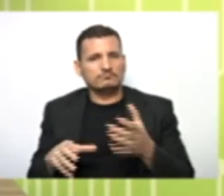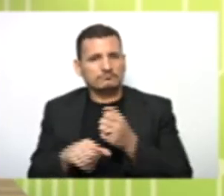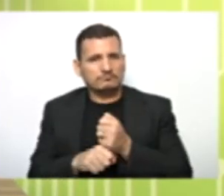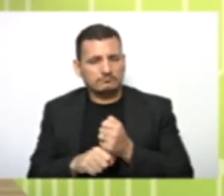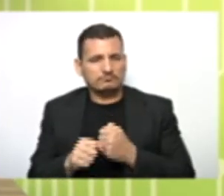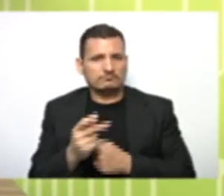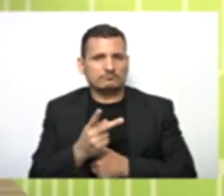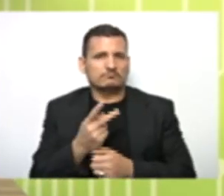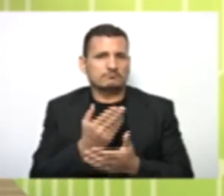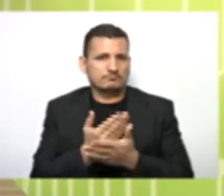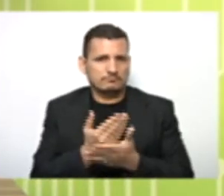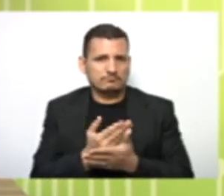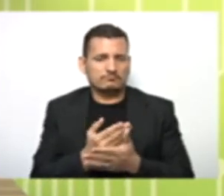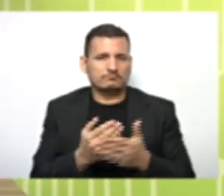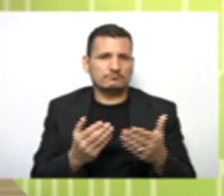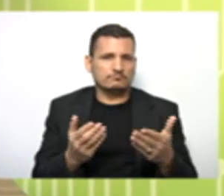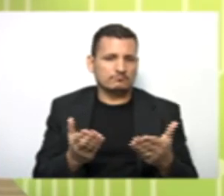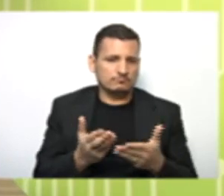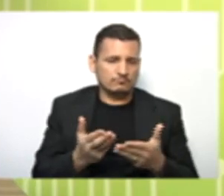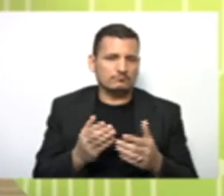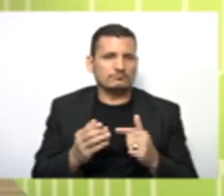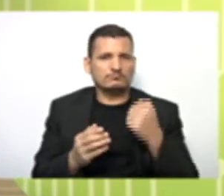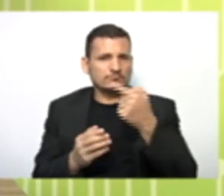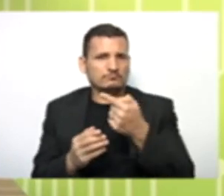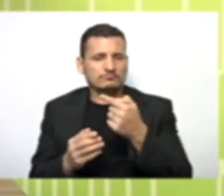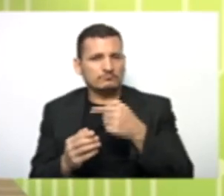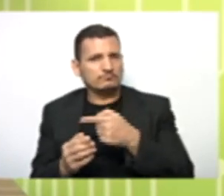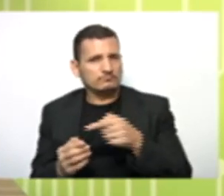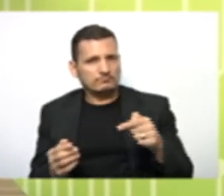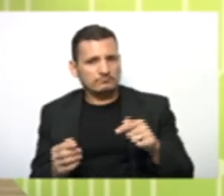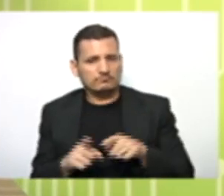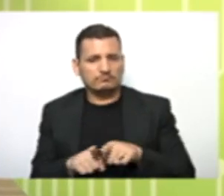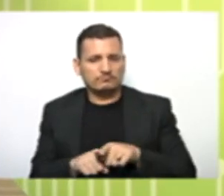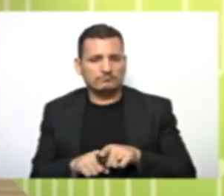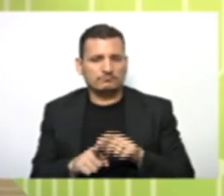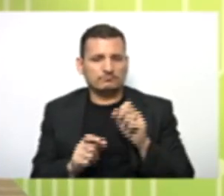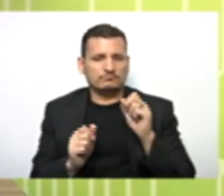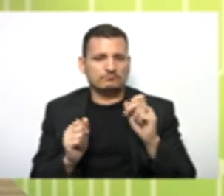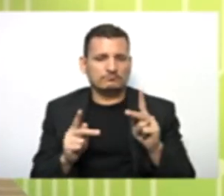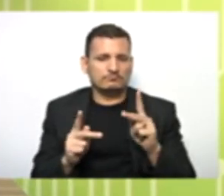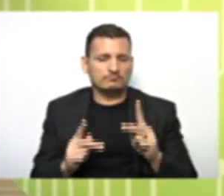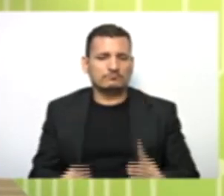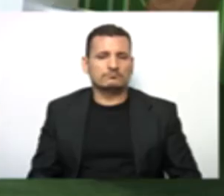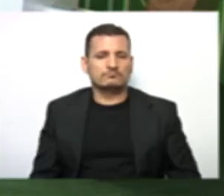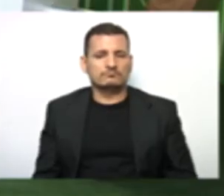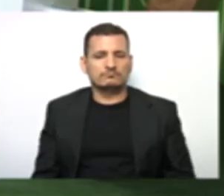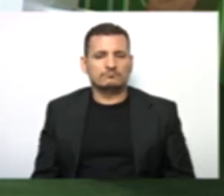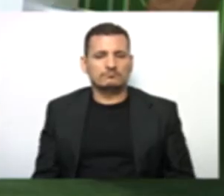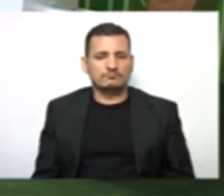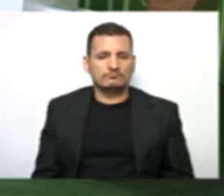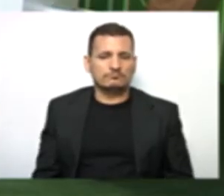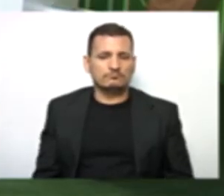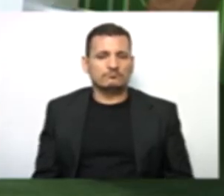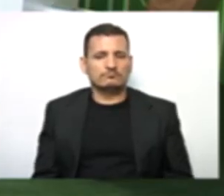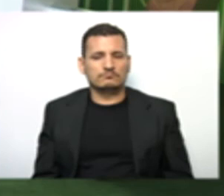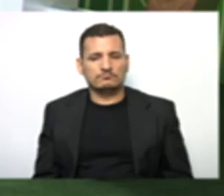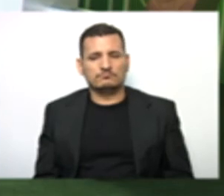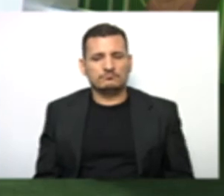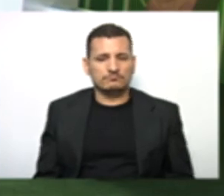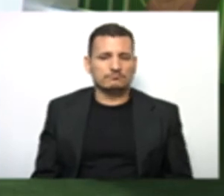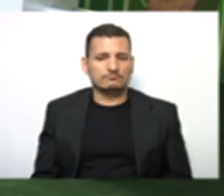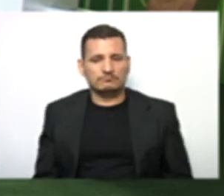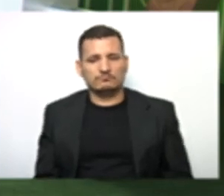2 aulas, a de hoje e a próxima da semana que vem, ok? Professora, mais alguma coisa? Não, professor, acho que com isso a